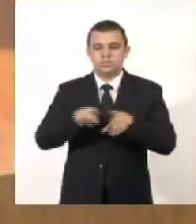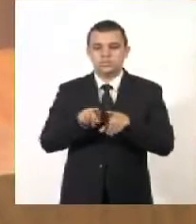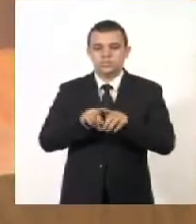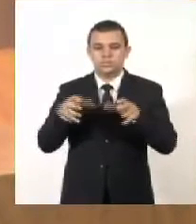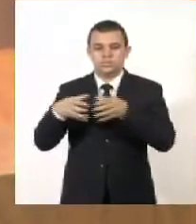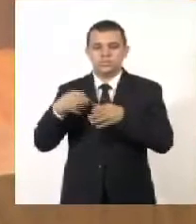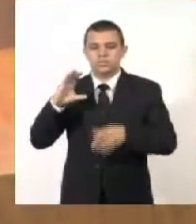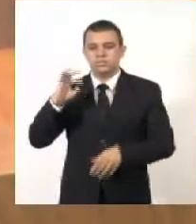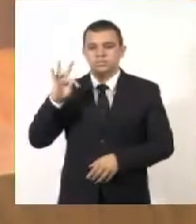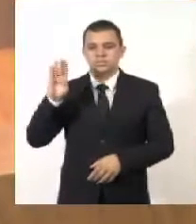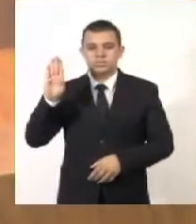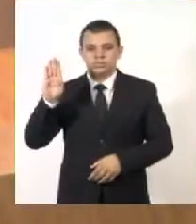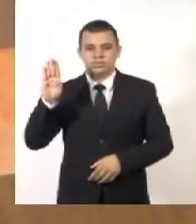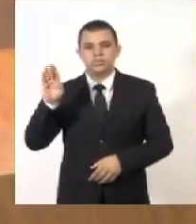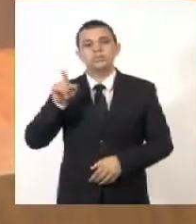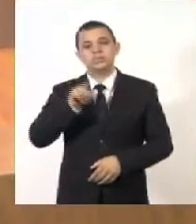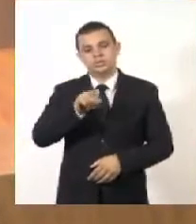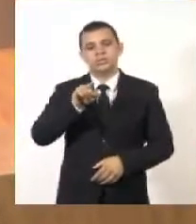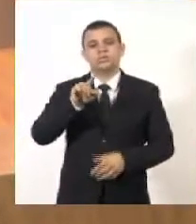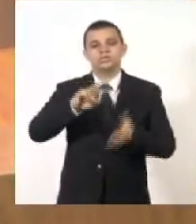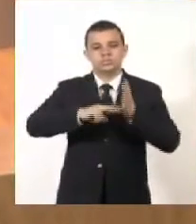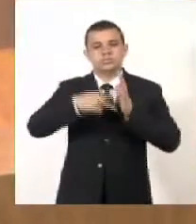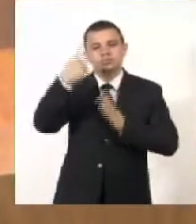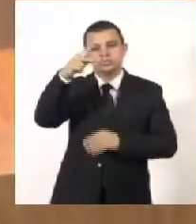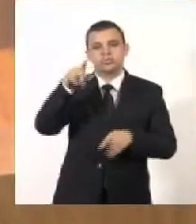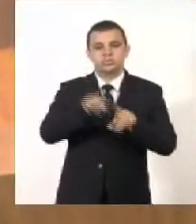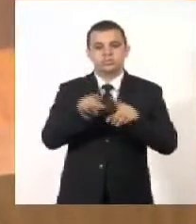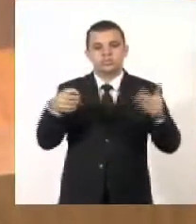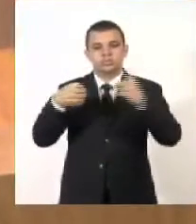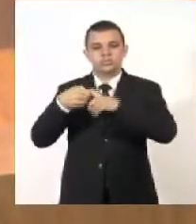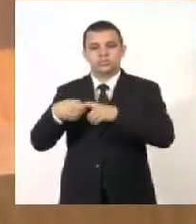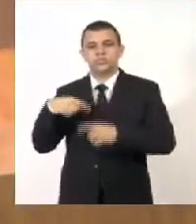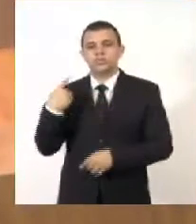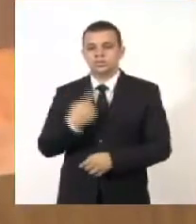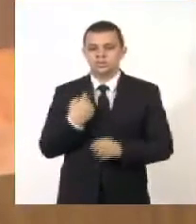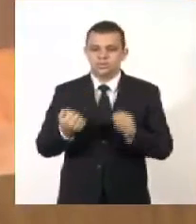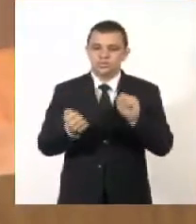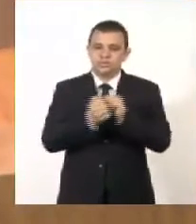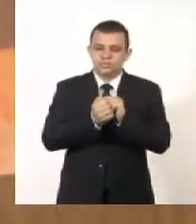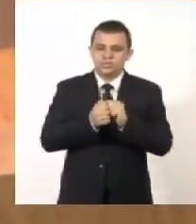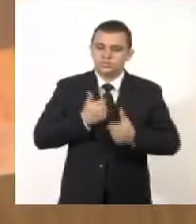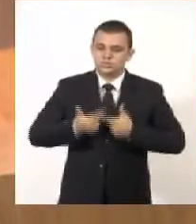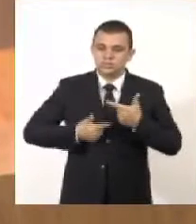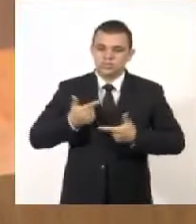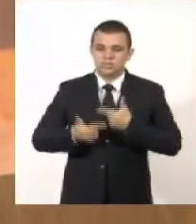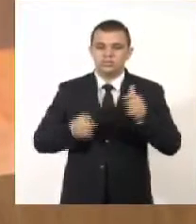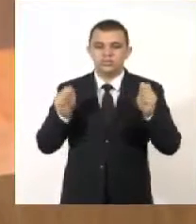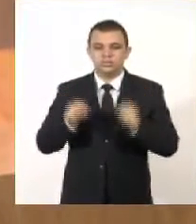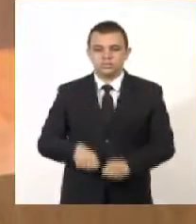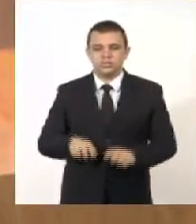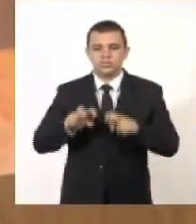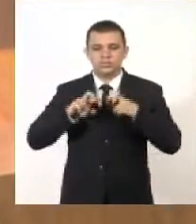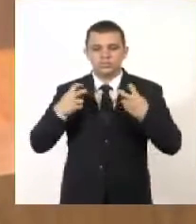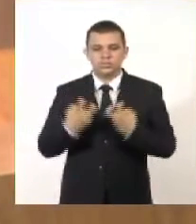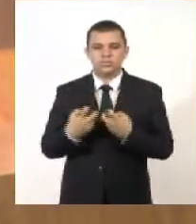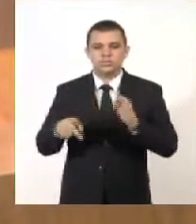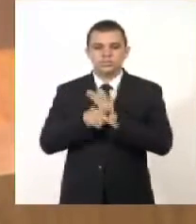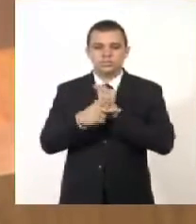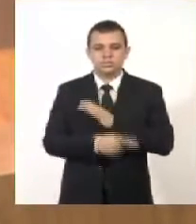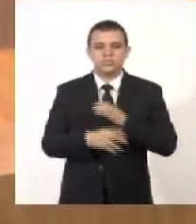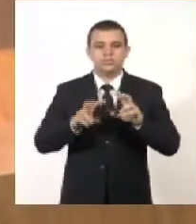o Simproecema é afiliado, estamos ombreados em sentar também como membro da Comissão de